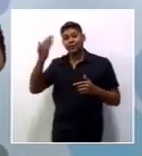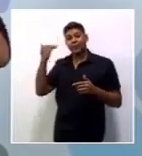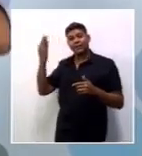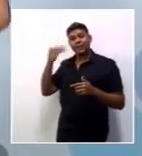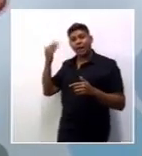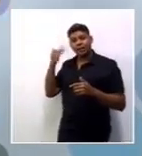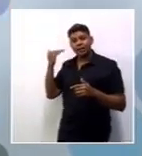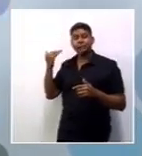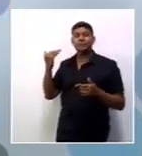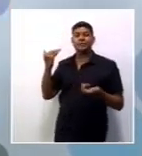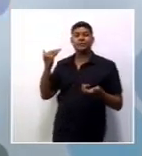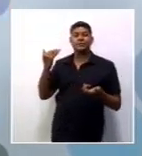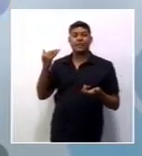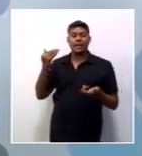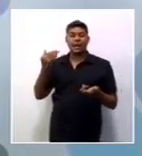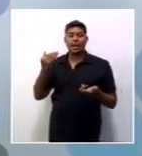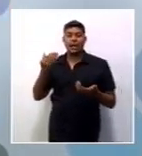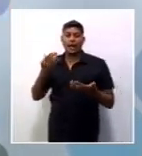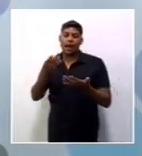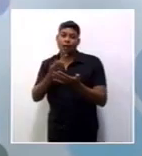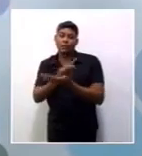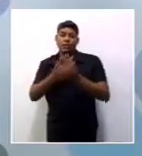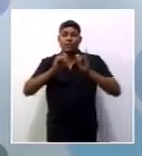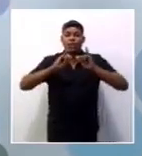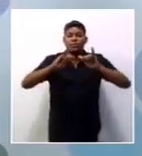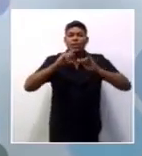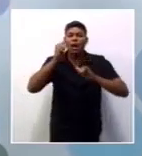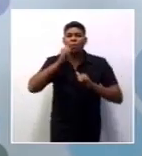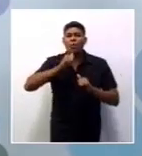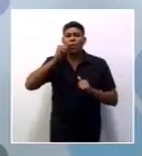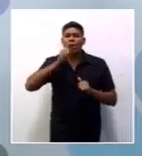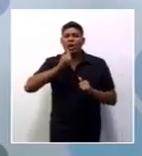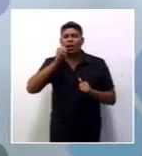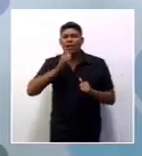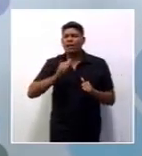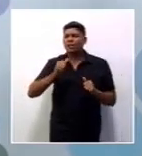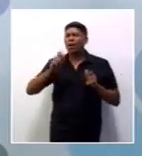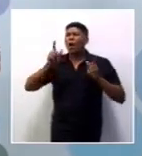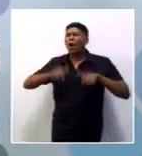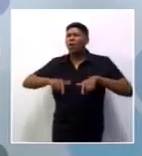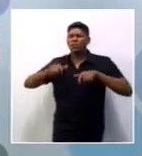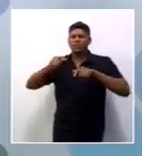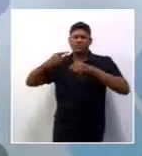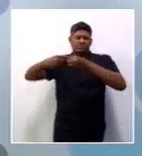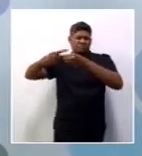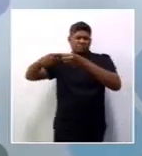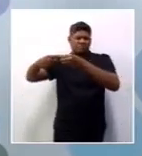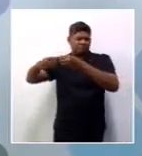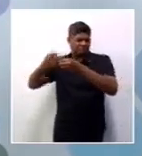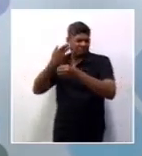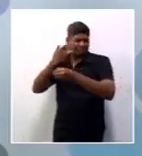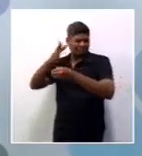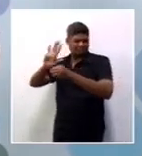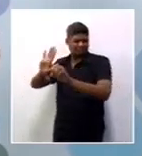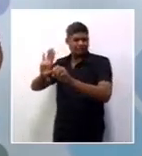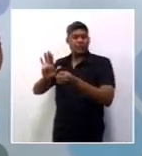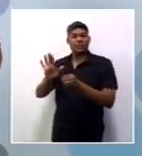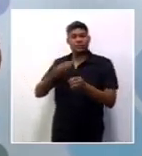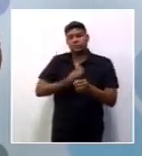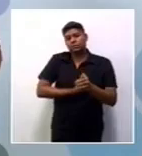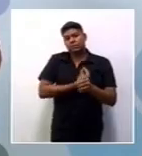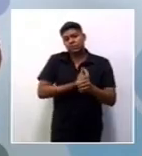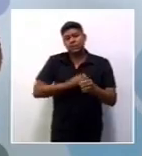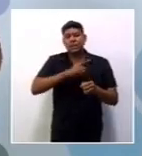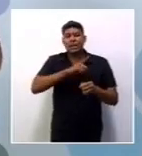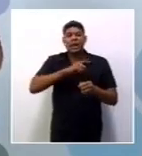atrás, né, houve uma notícia de que uma moça acho que foi de Santos, que eles veicularam que havia